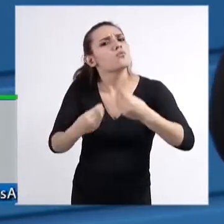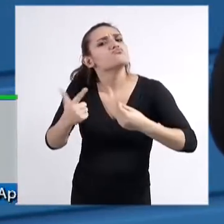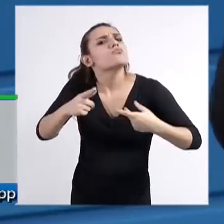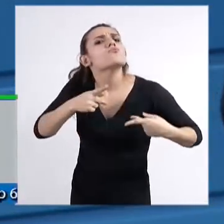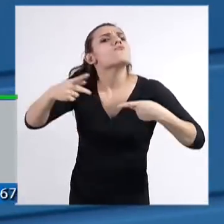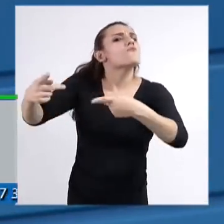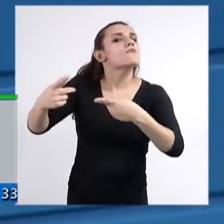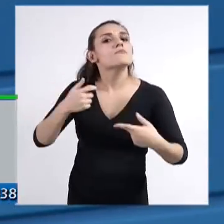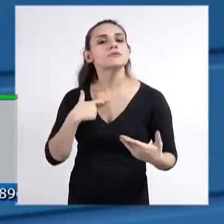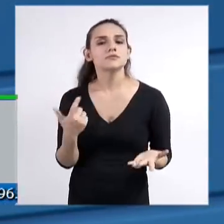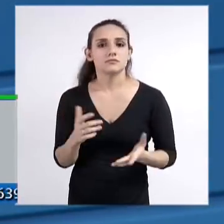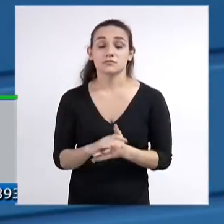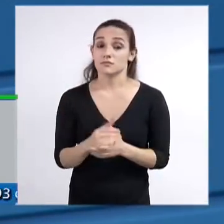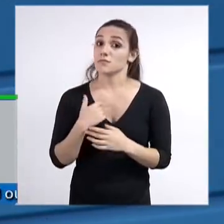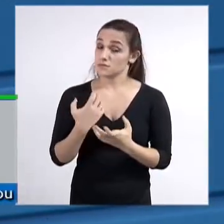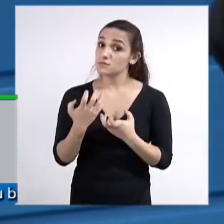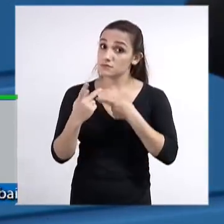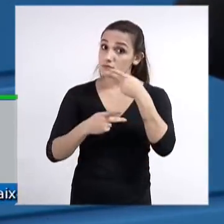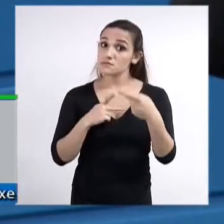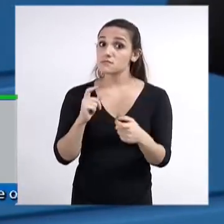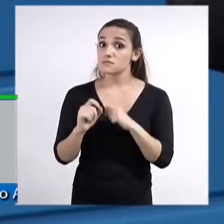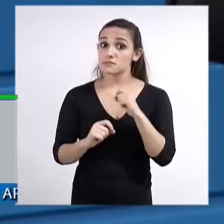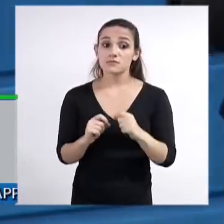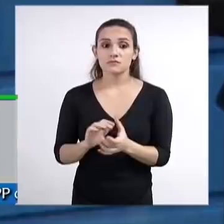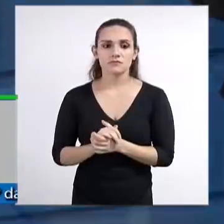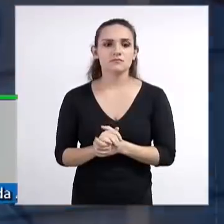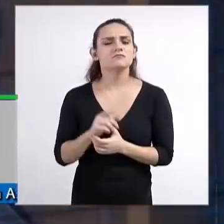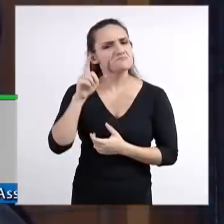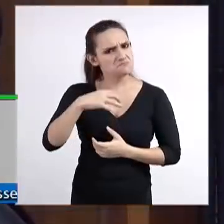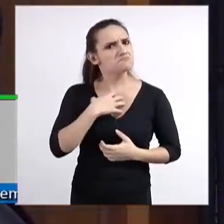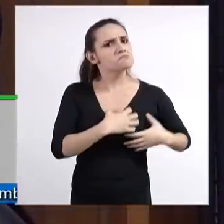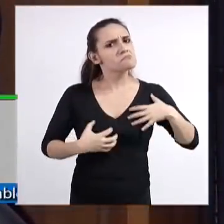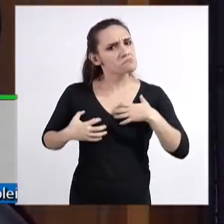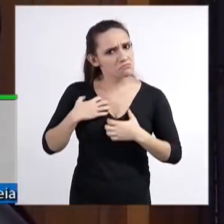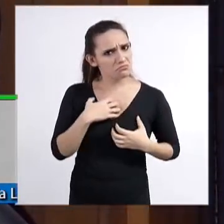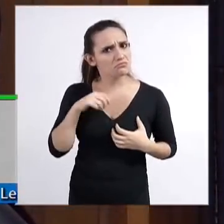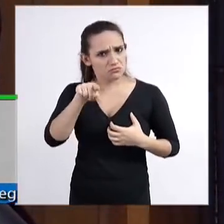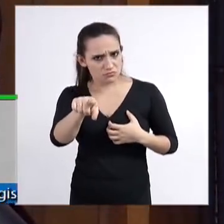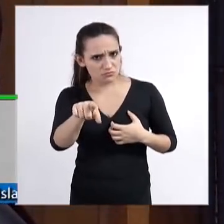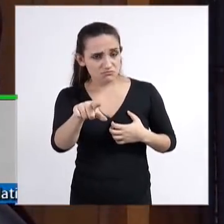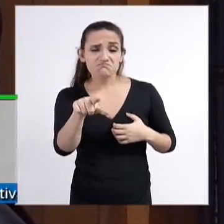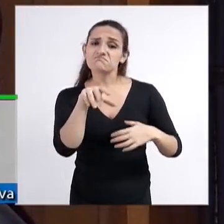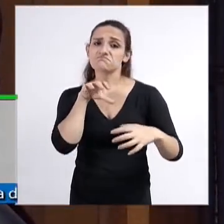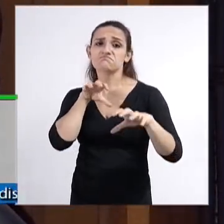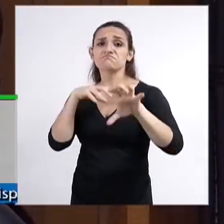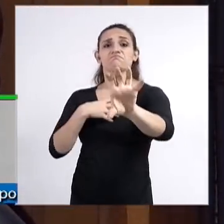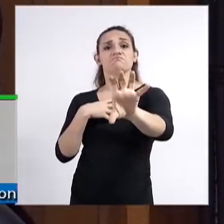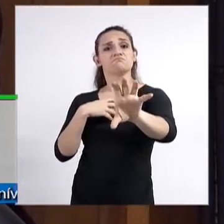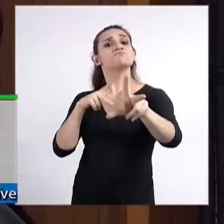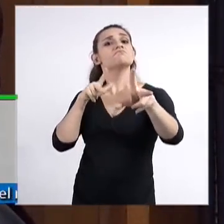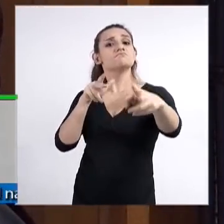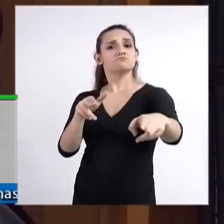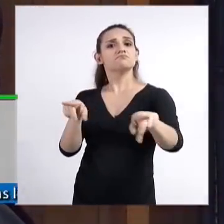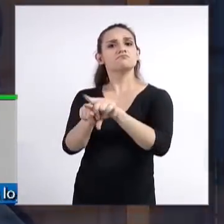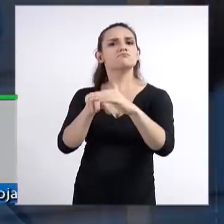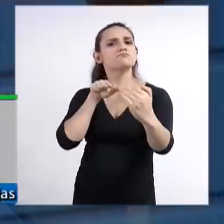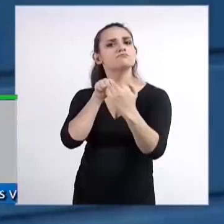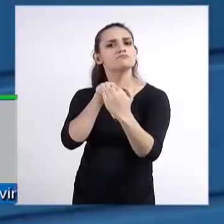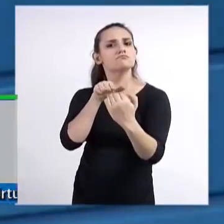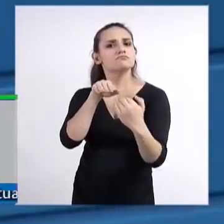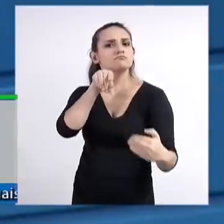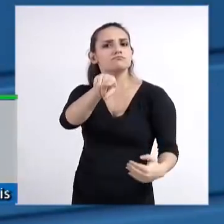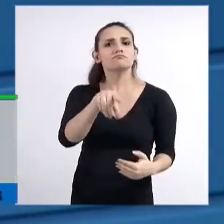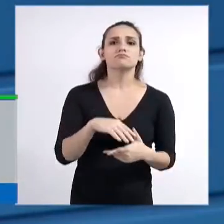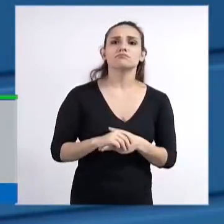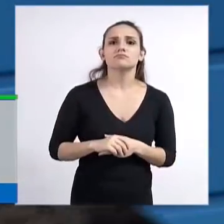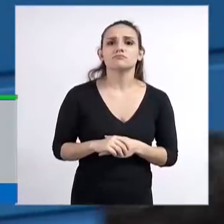reclamação e dizer que essa indignação do senhor, eu, como advogado, quero